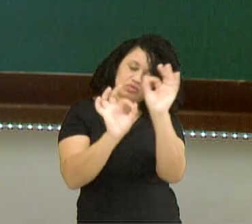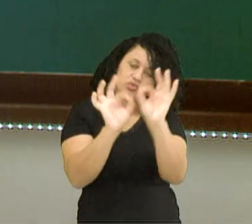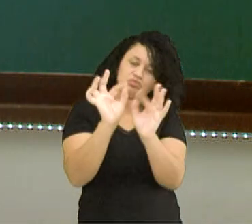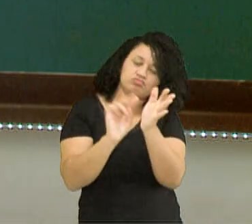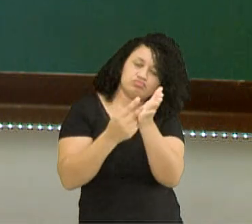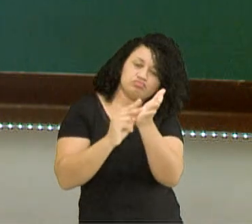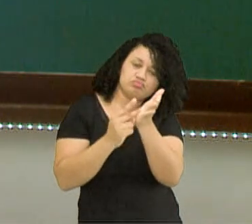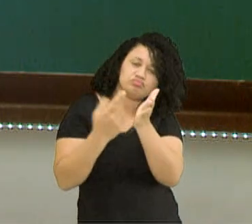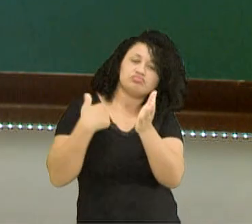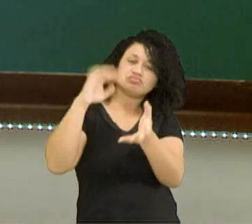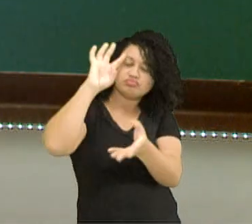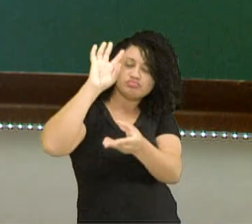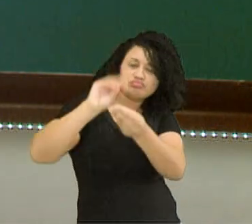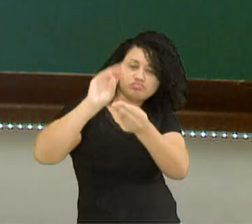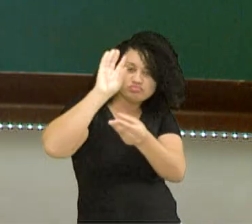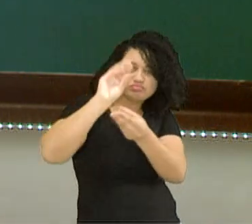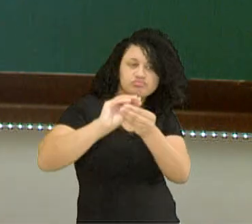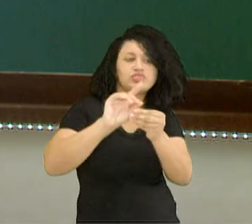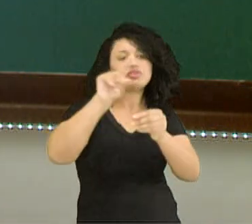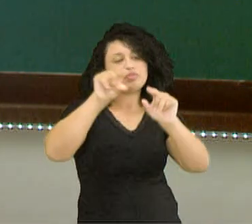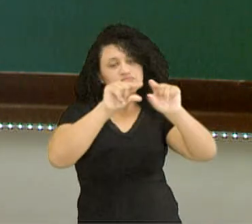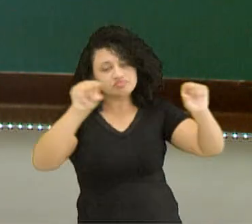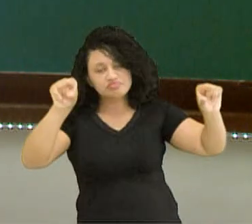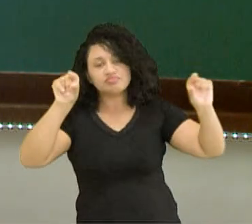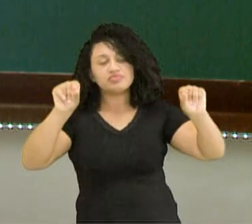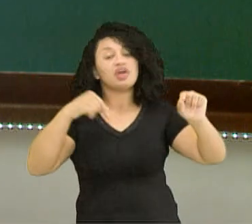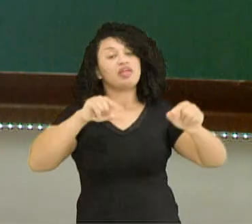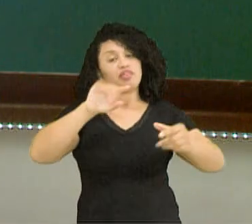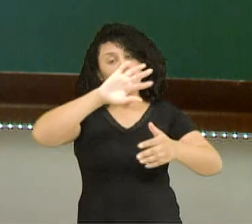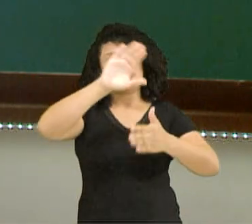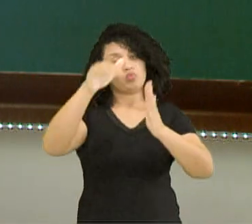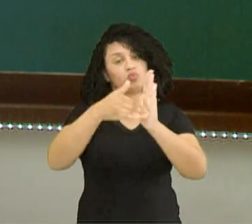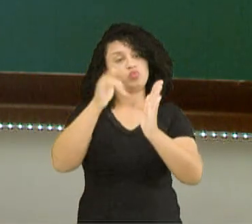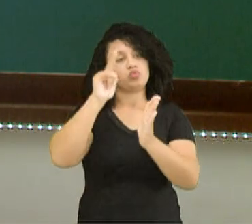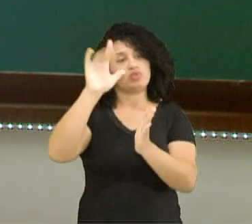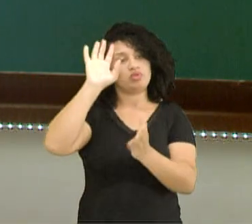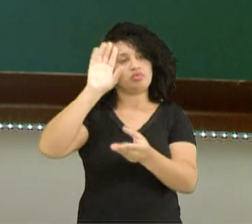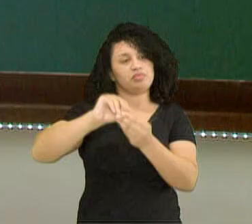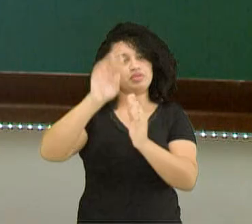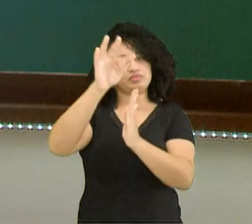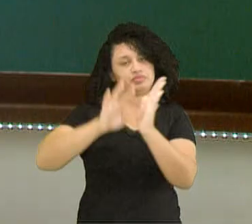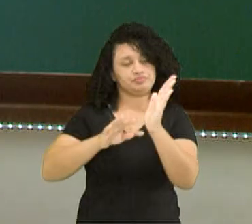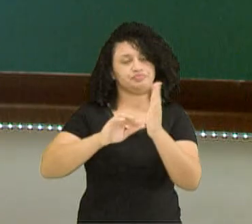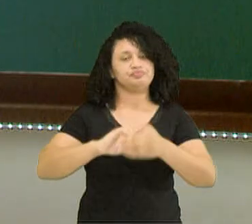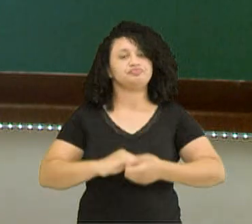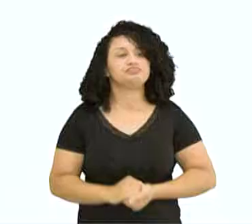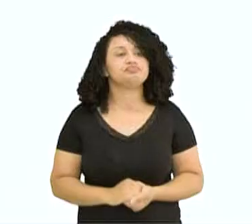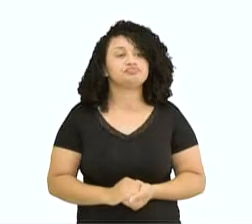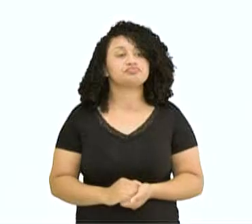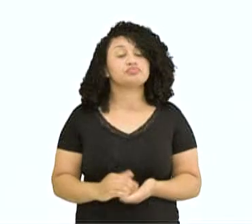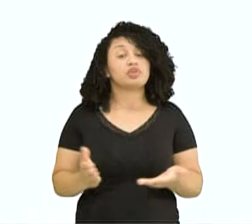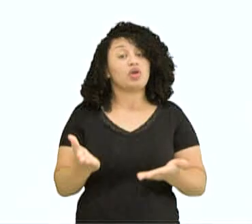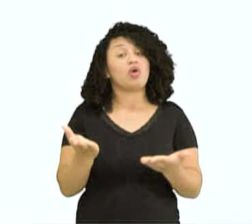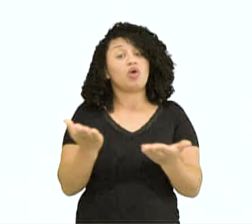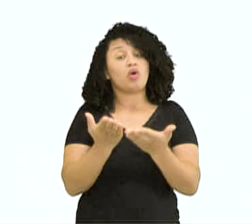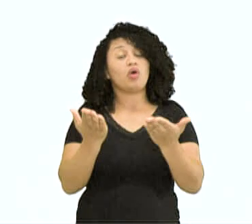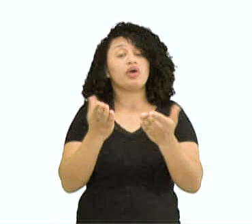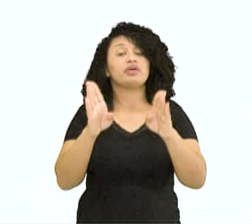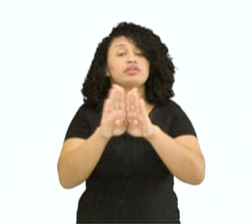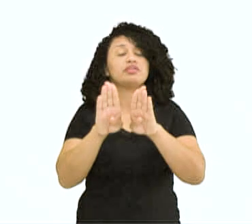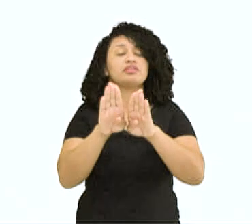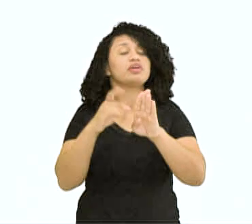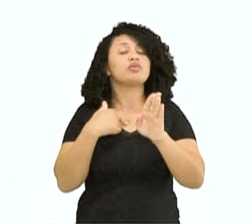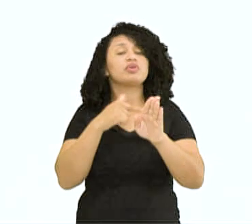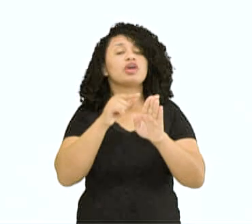tradução e vai juntando o quebra-cabeça e monta a tua compreensão do texto. Olha lá então. This is the first campaign of